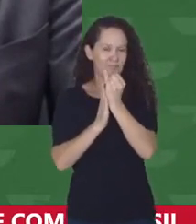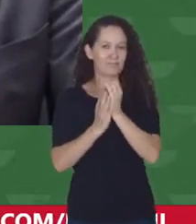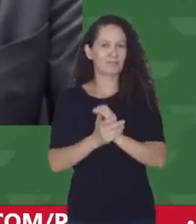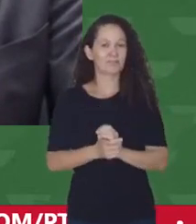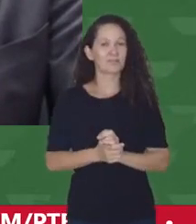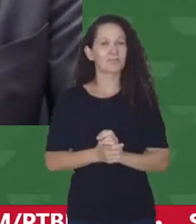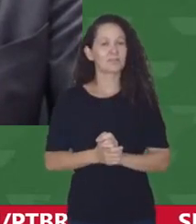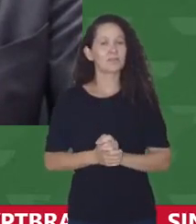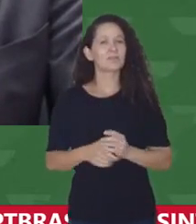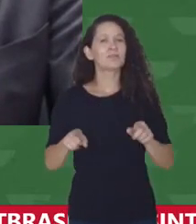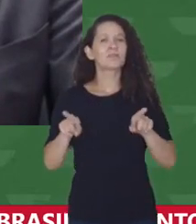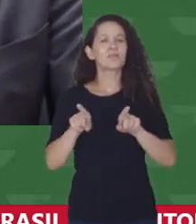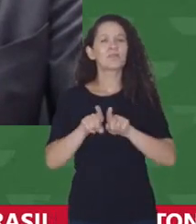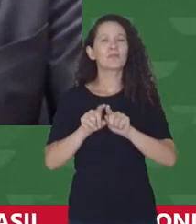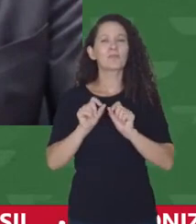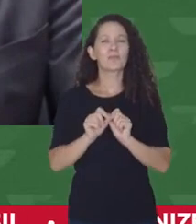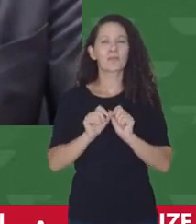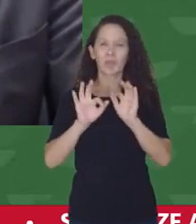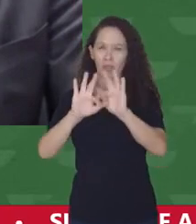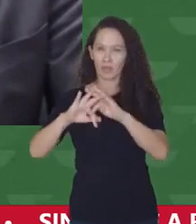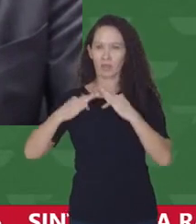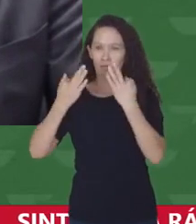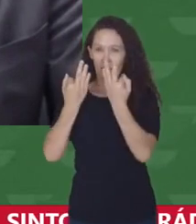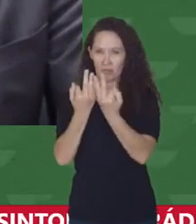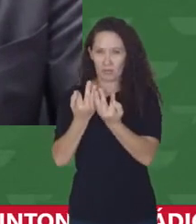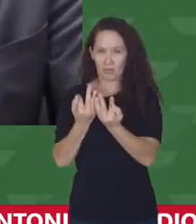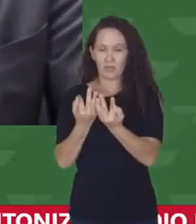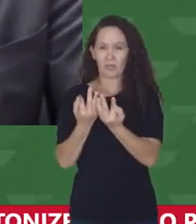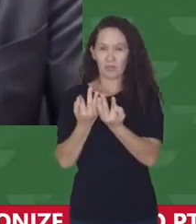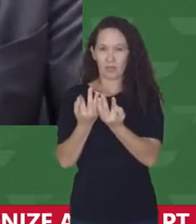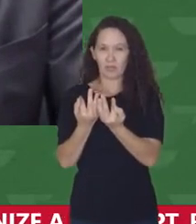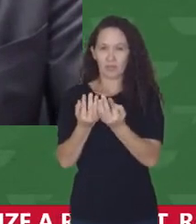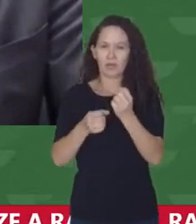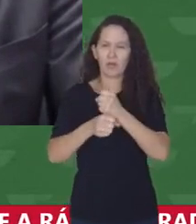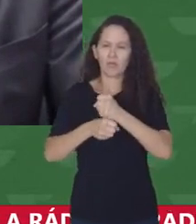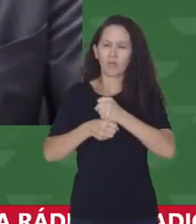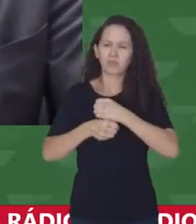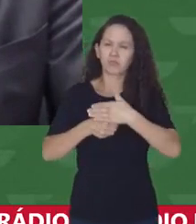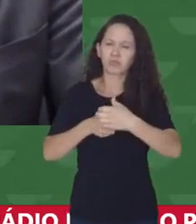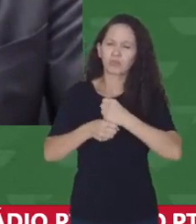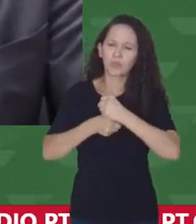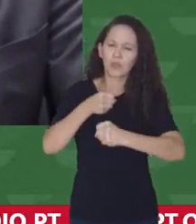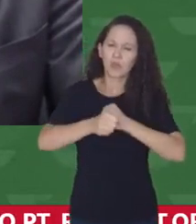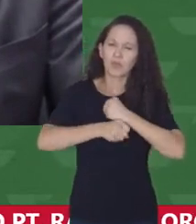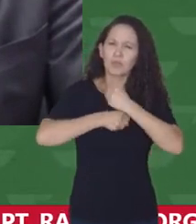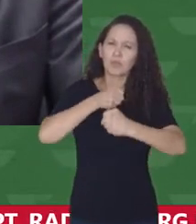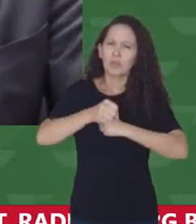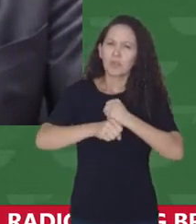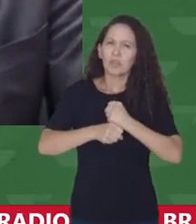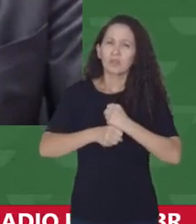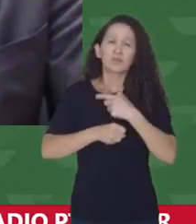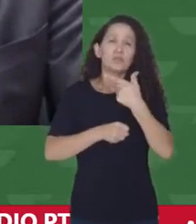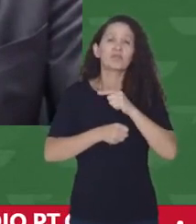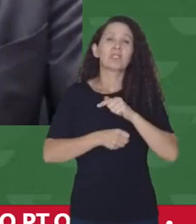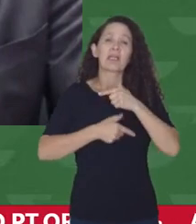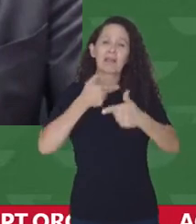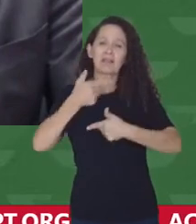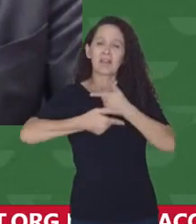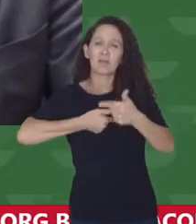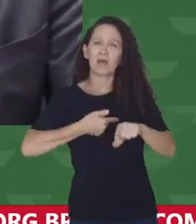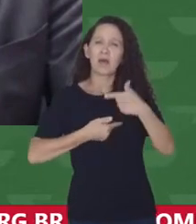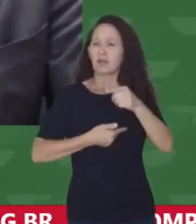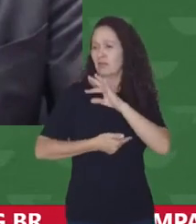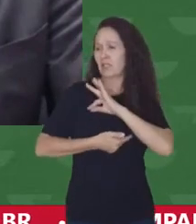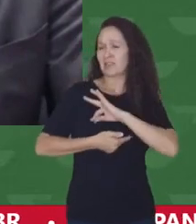E uma situação onde as famílias, por tantos anos sem emprego e sem renda, estão super